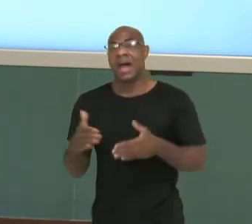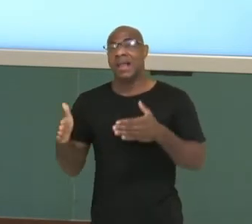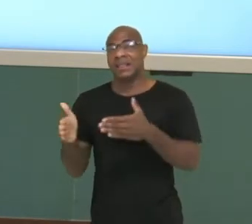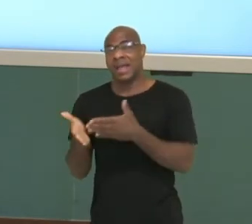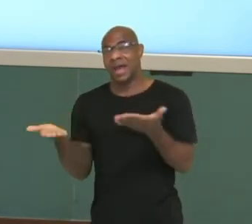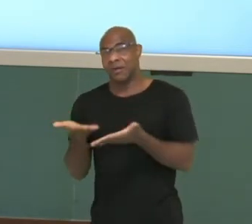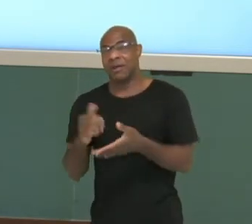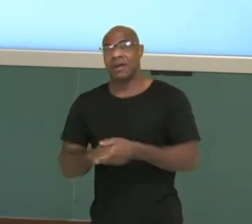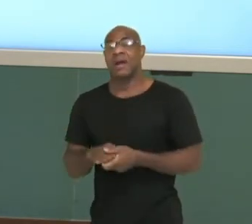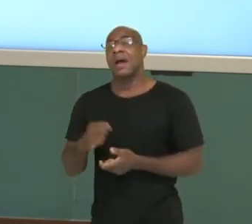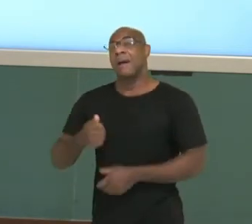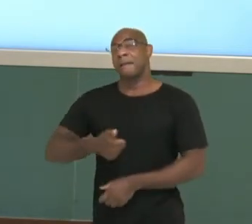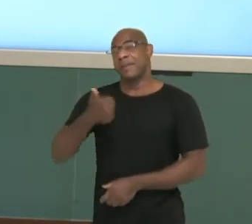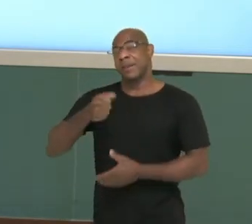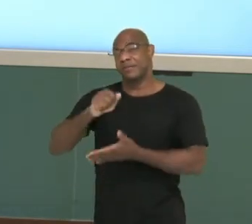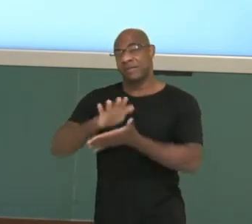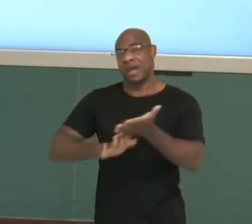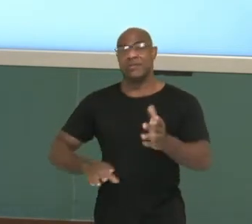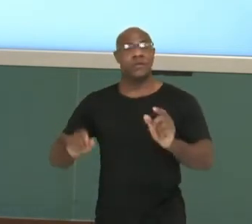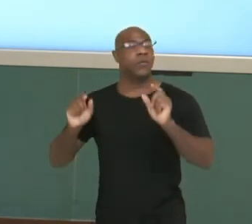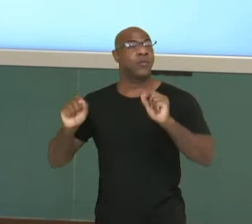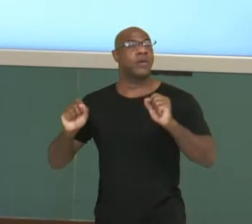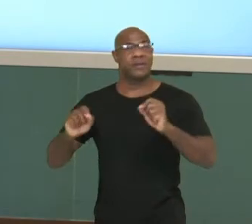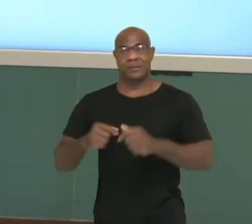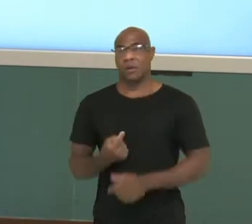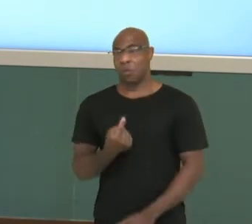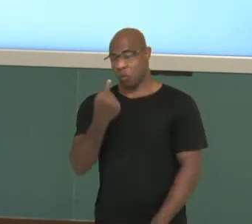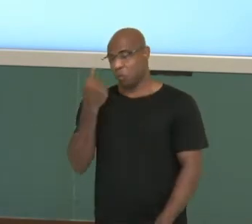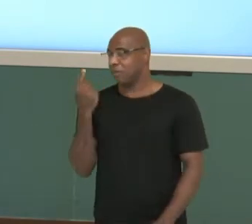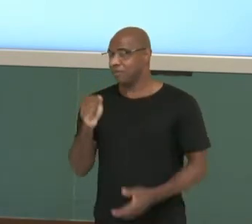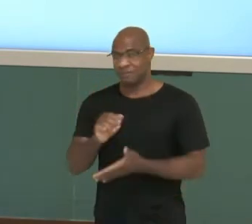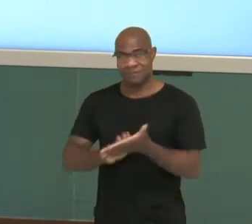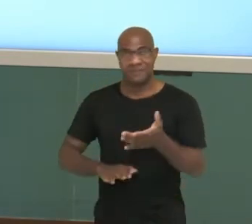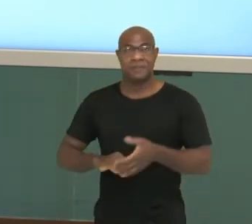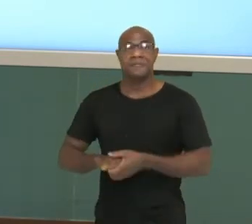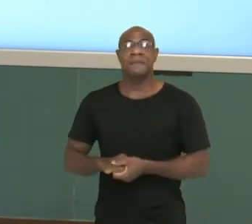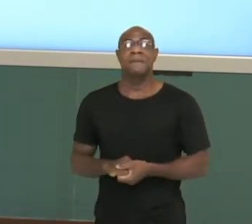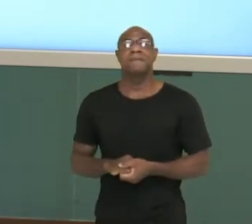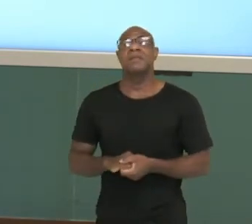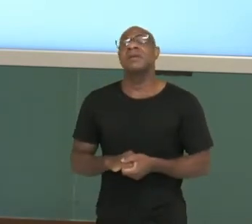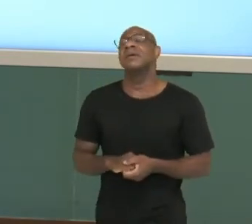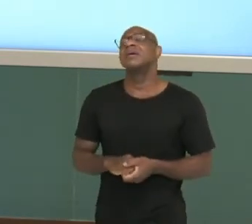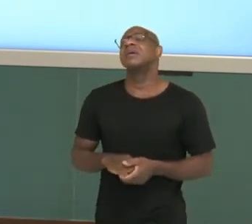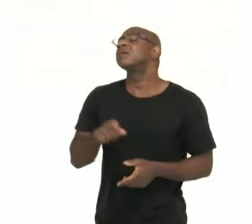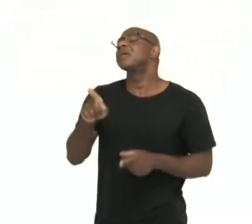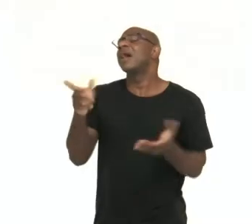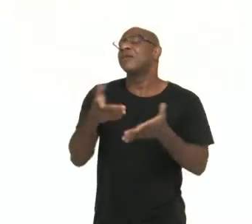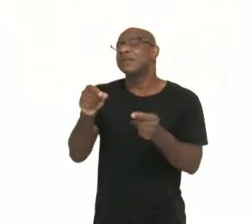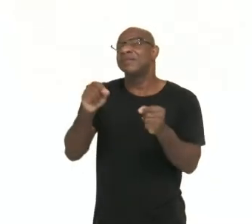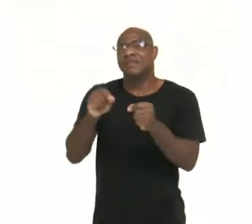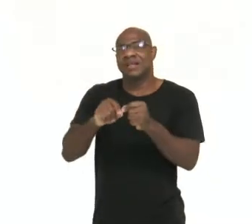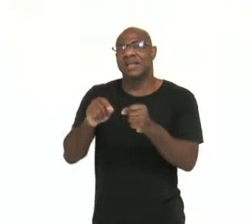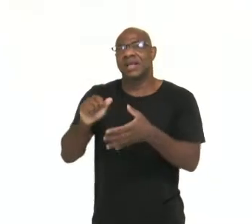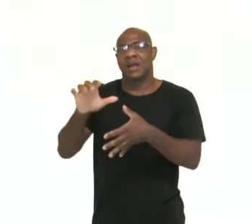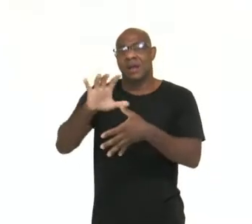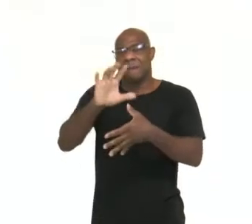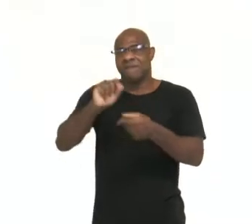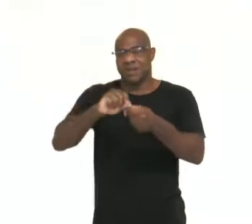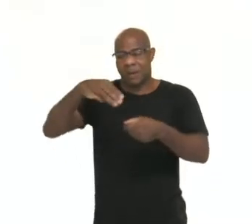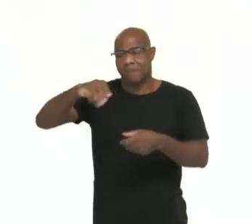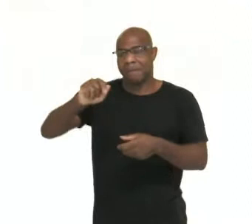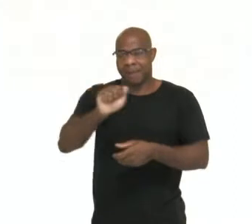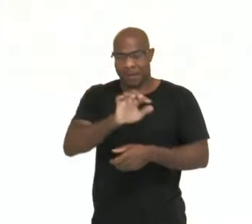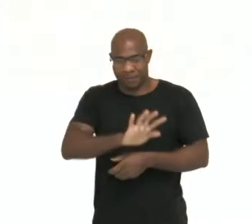ali para a primeira atividade, atividade número 1. Então vamos lá. Que tal você criar um mapa